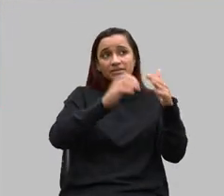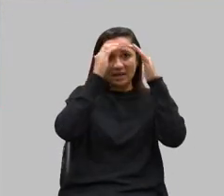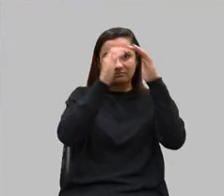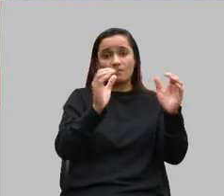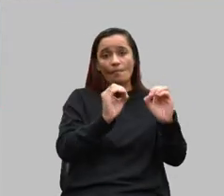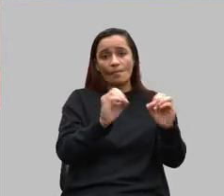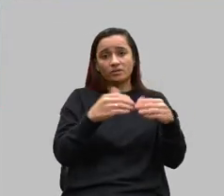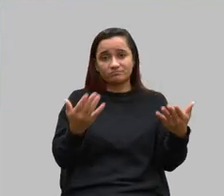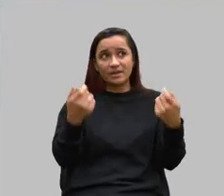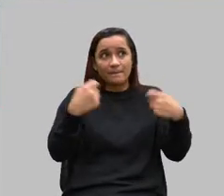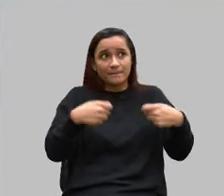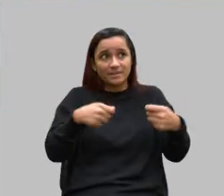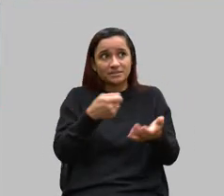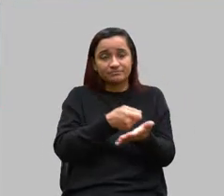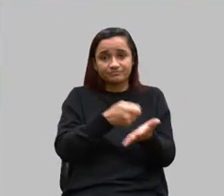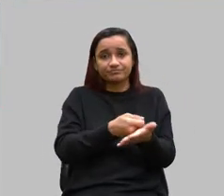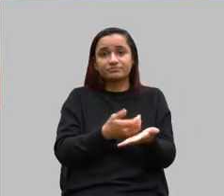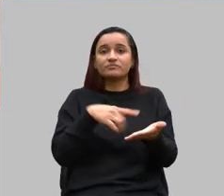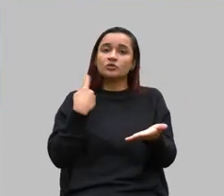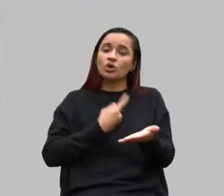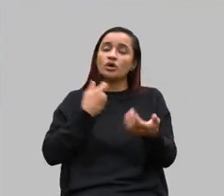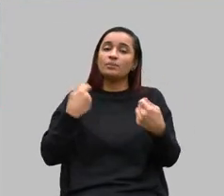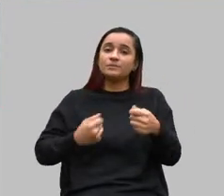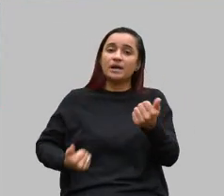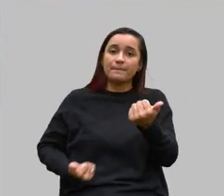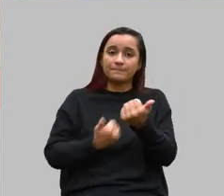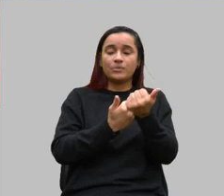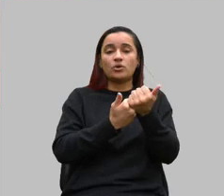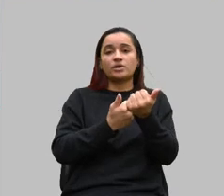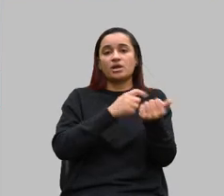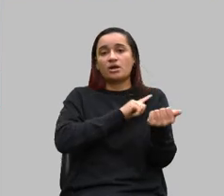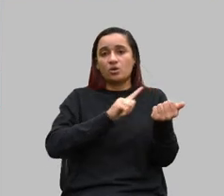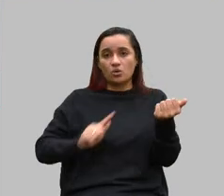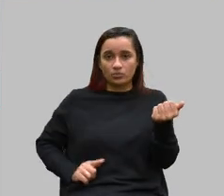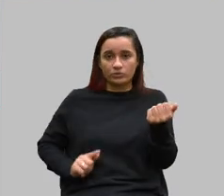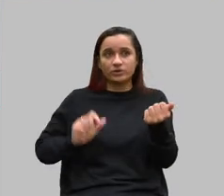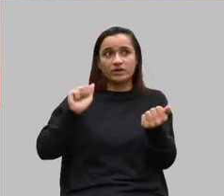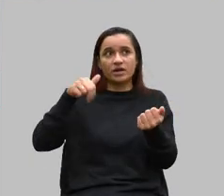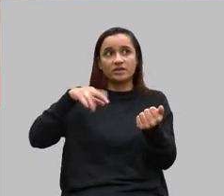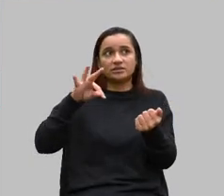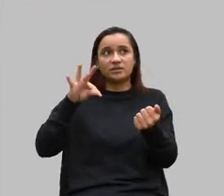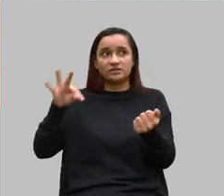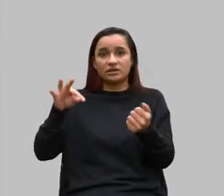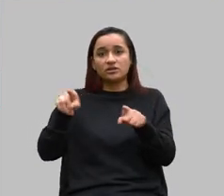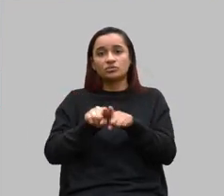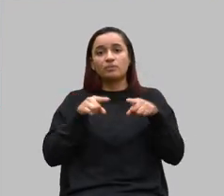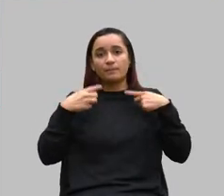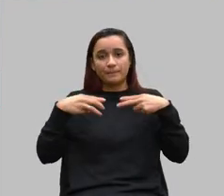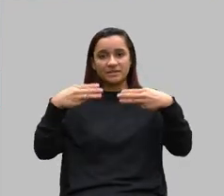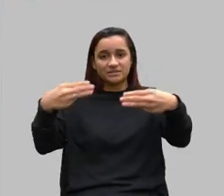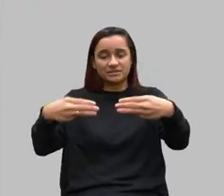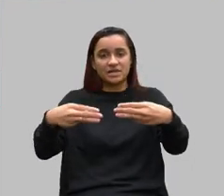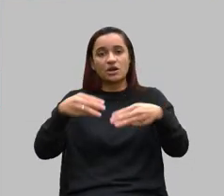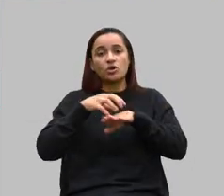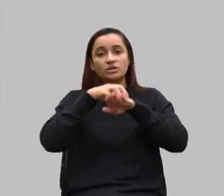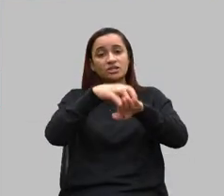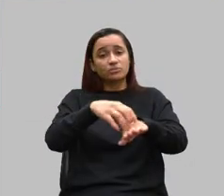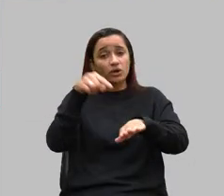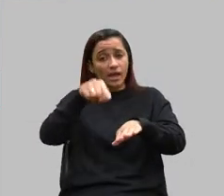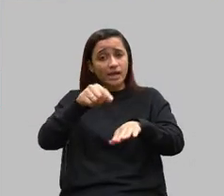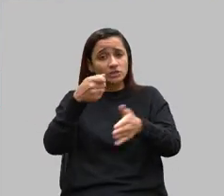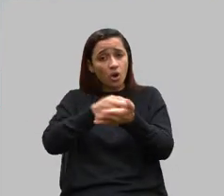cumprir então nós temos que apoiar o governo a ntt o ministério dos transportes que essa cobrança tem que se